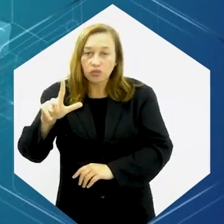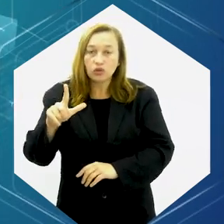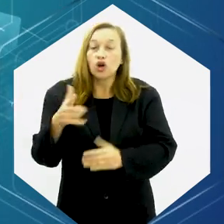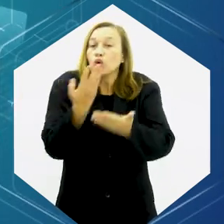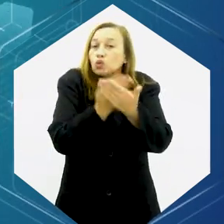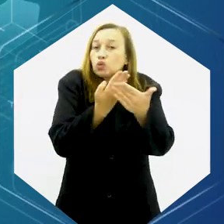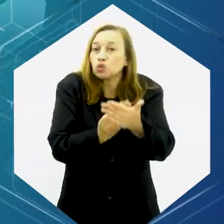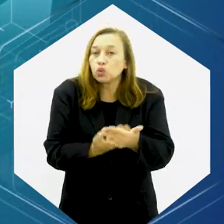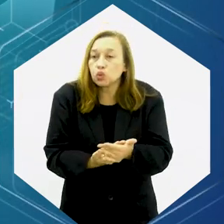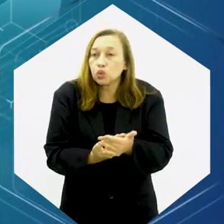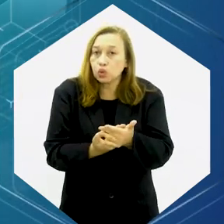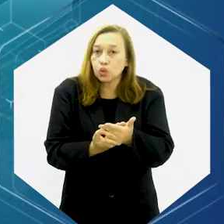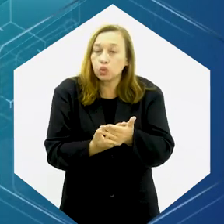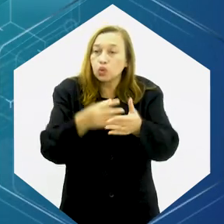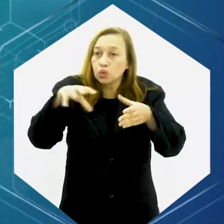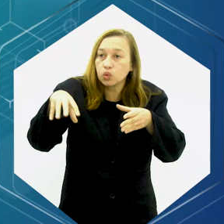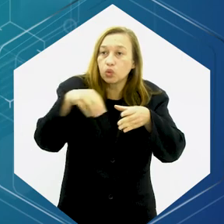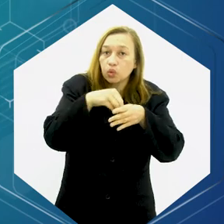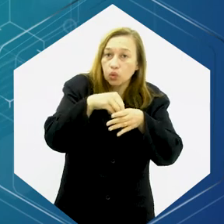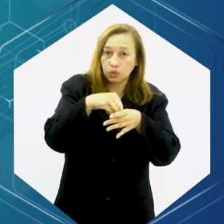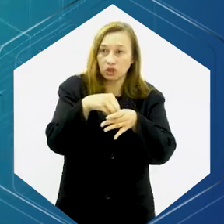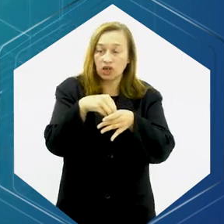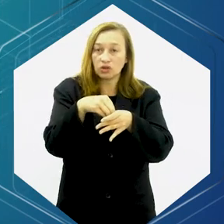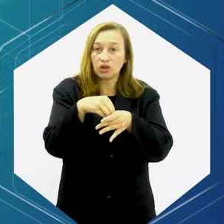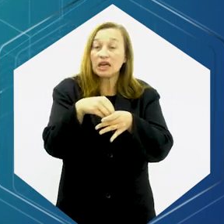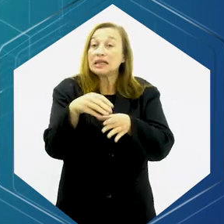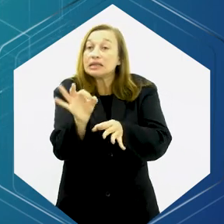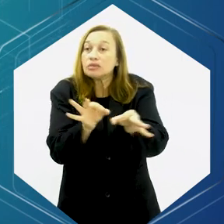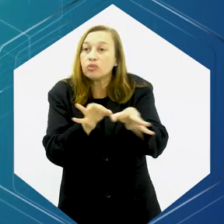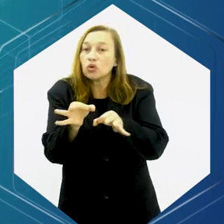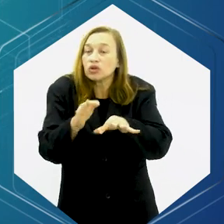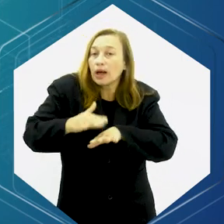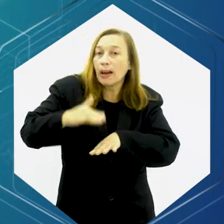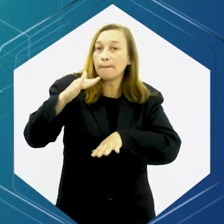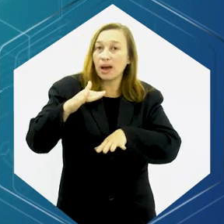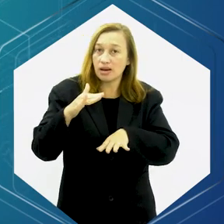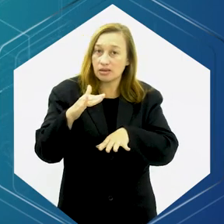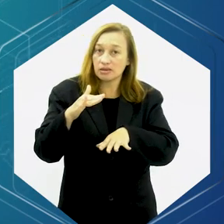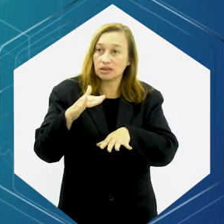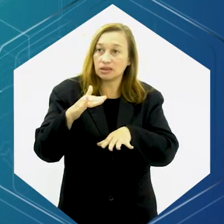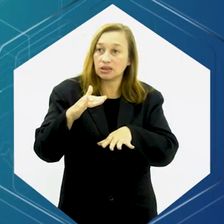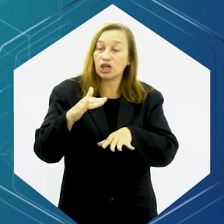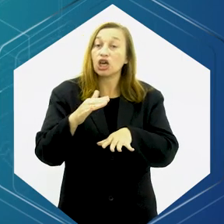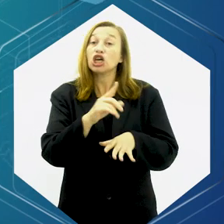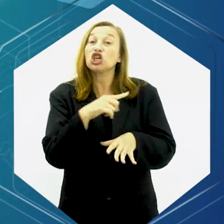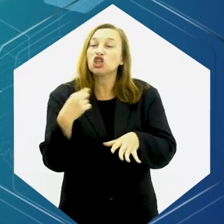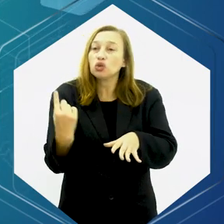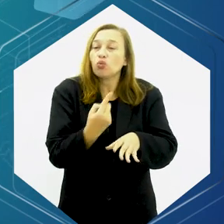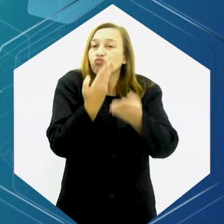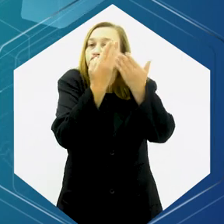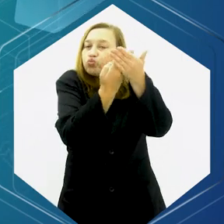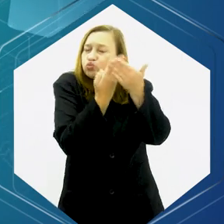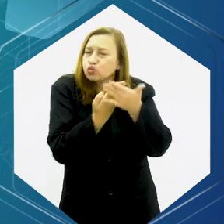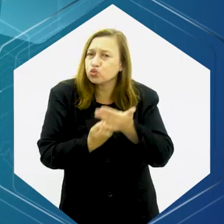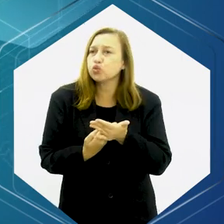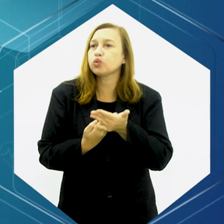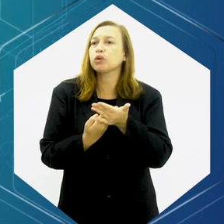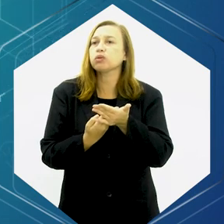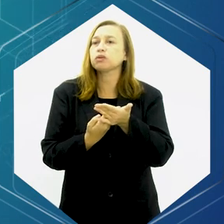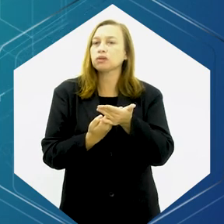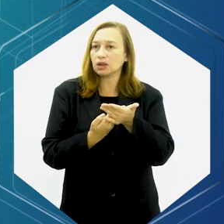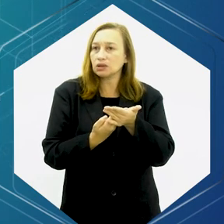específico eh dentro esse desse desse projeto maior Ah que nós Eh estamos que nós estudamos